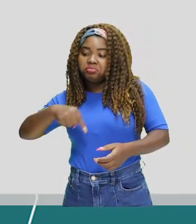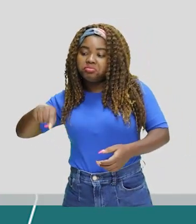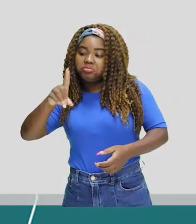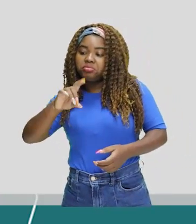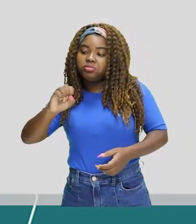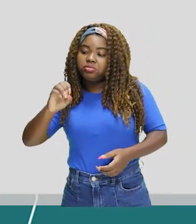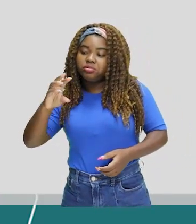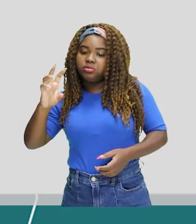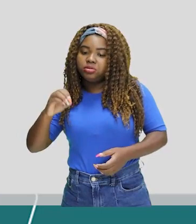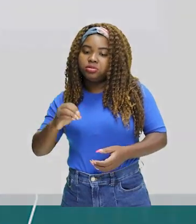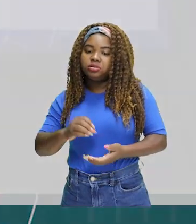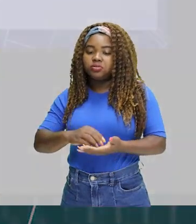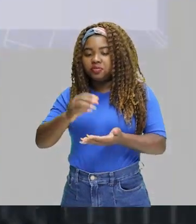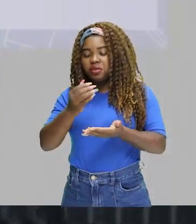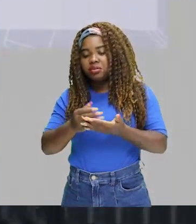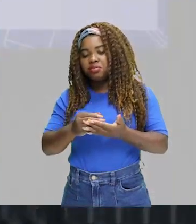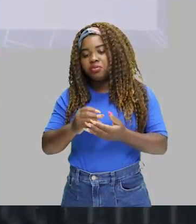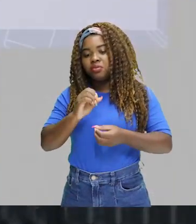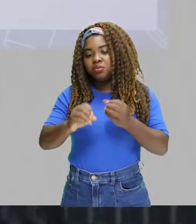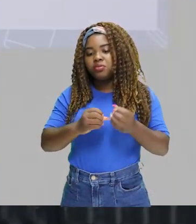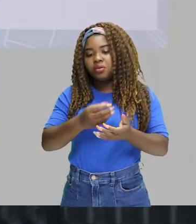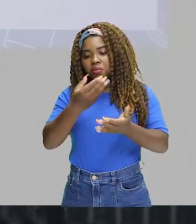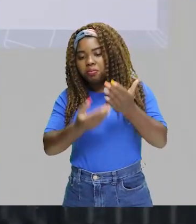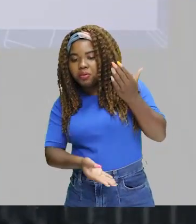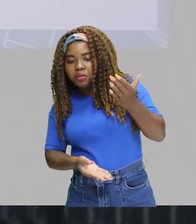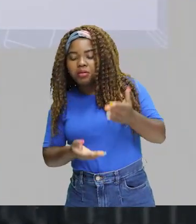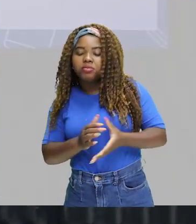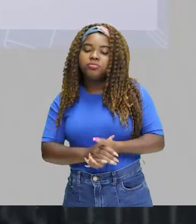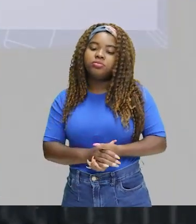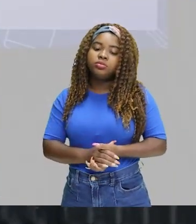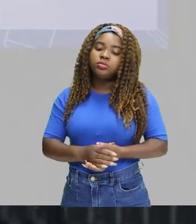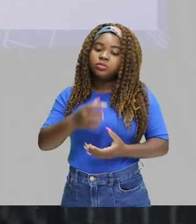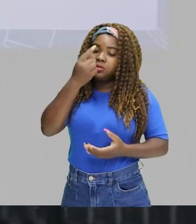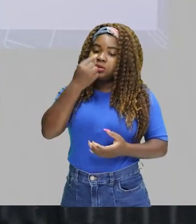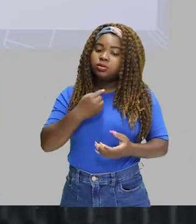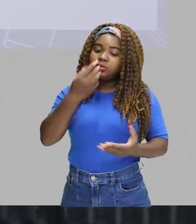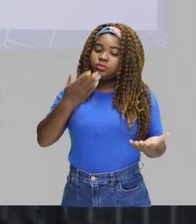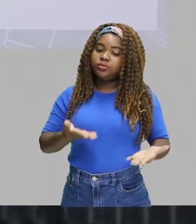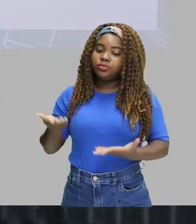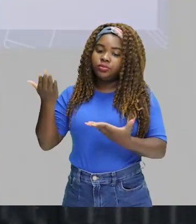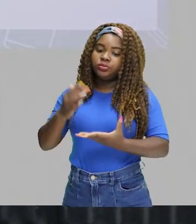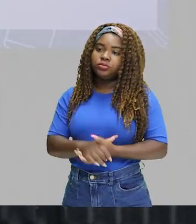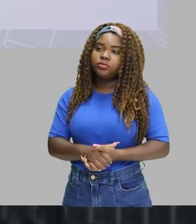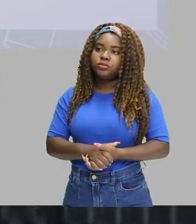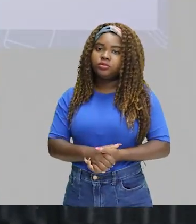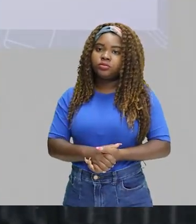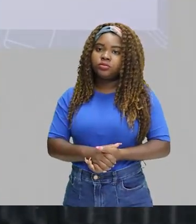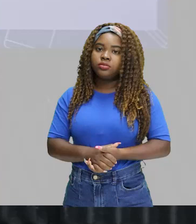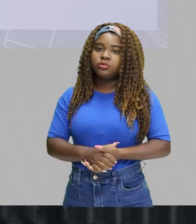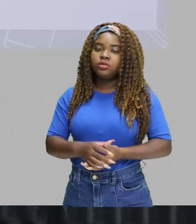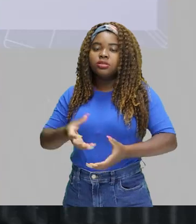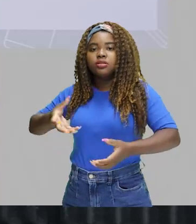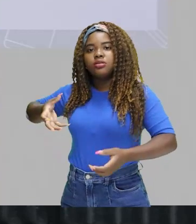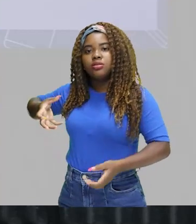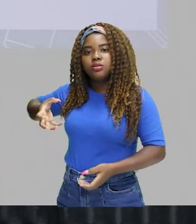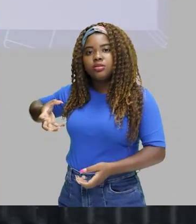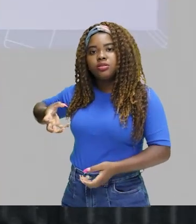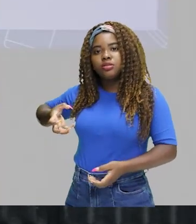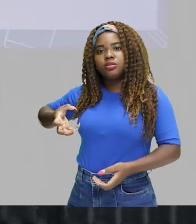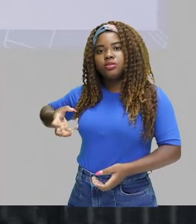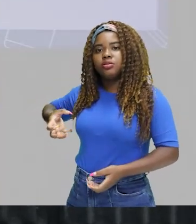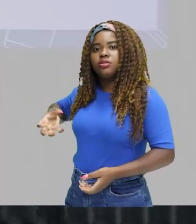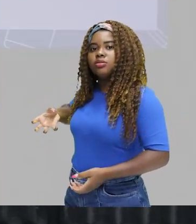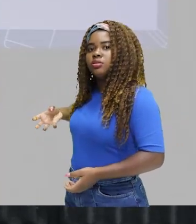mão do atleta. Perceba aqui como ele segura o disco, não é uma forma relaxada, porque ele vai ter que lançar esse disco. Ele não